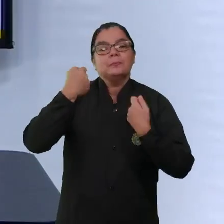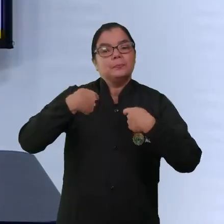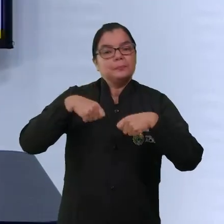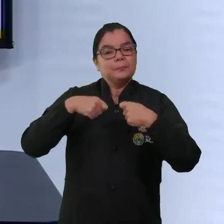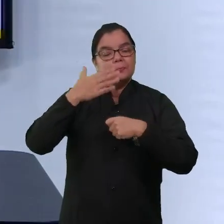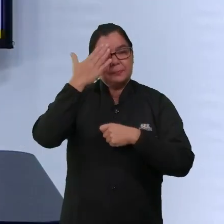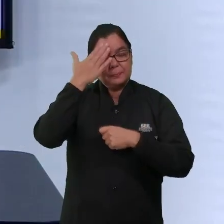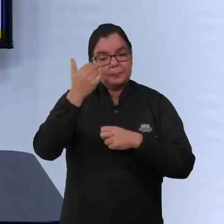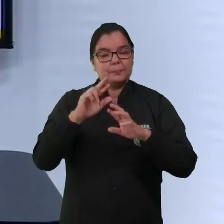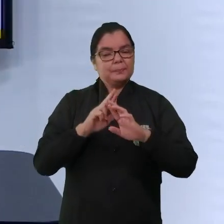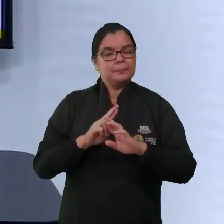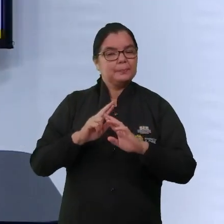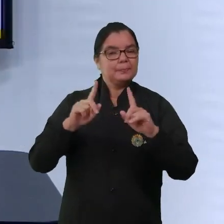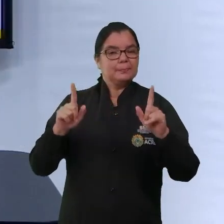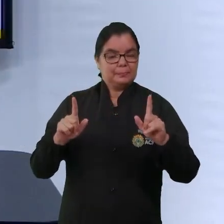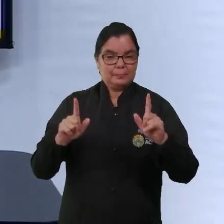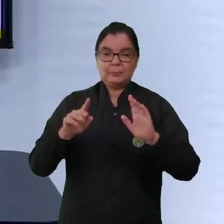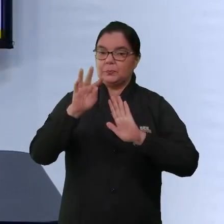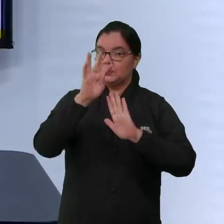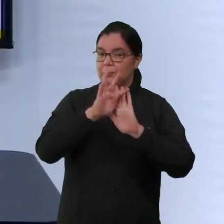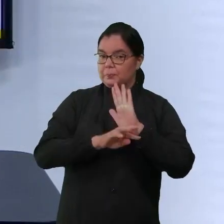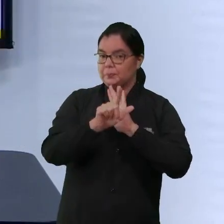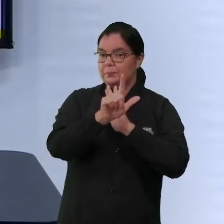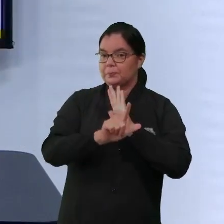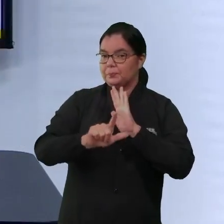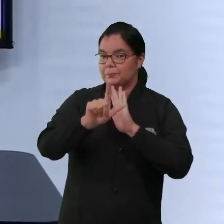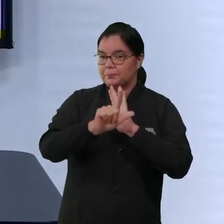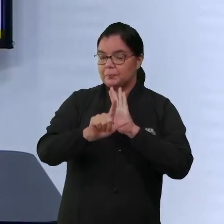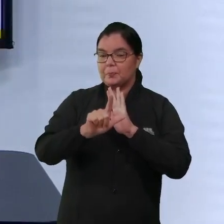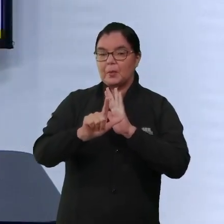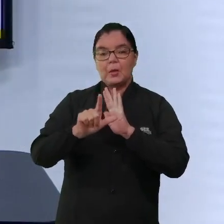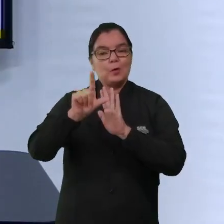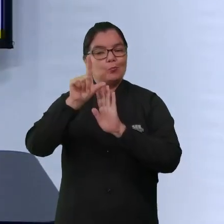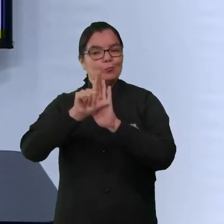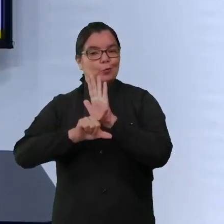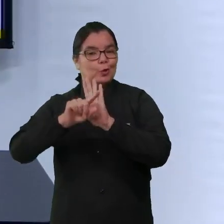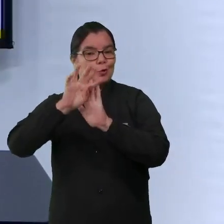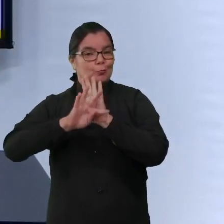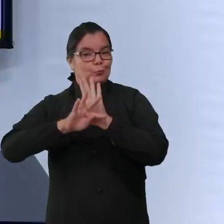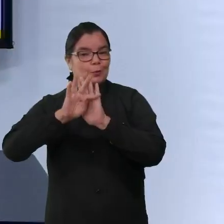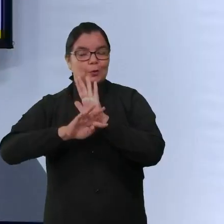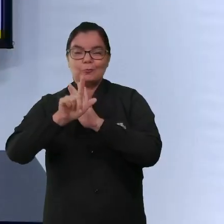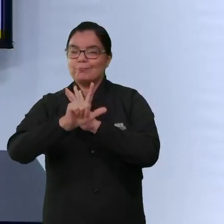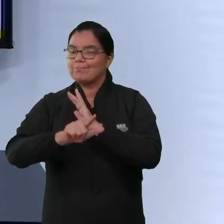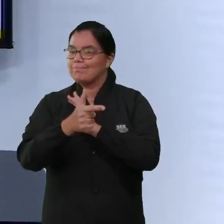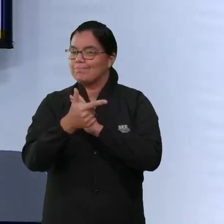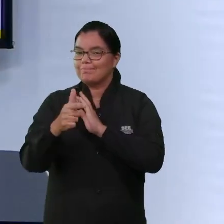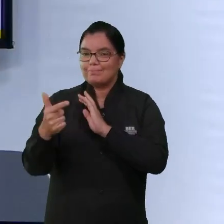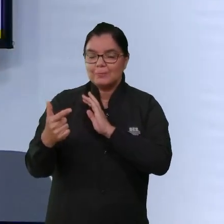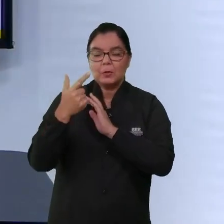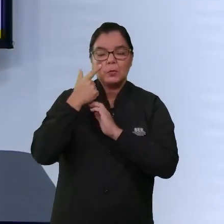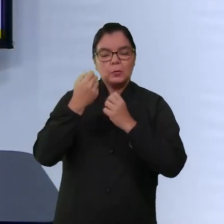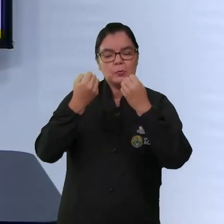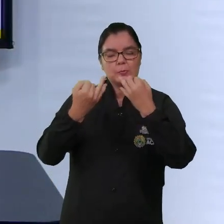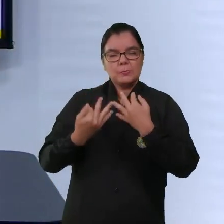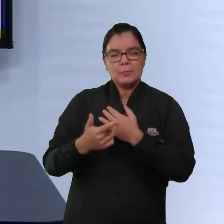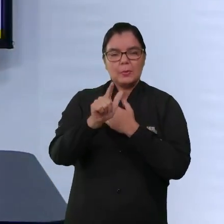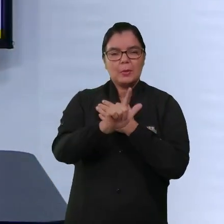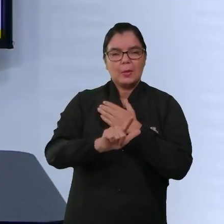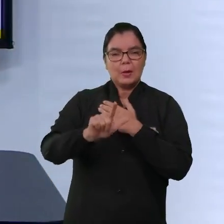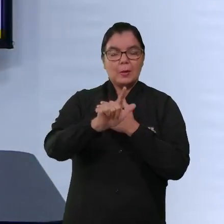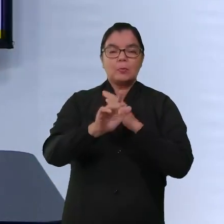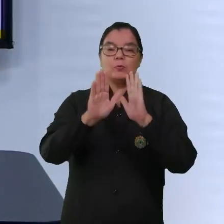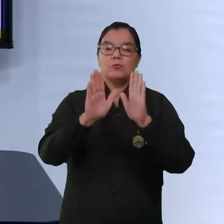saber e diferenciar o que é um texto literário e um texto não literário. E quando nós falamos de literatura,